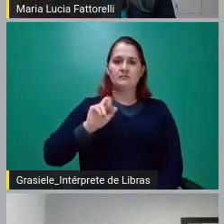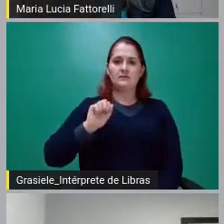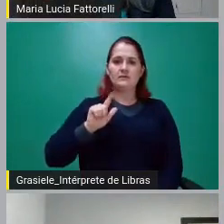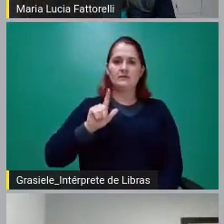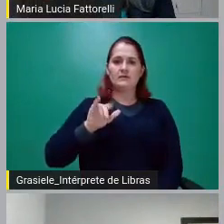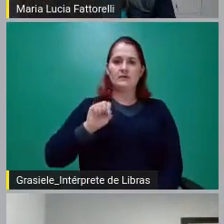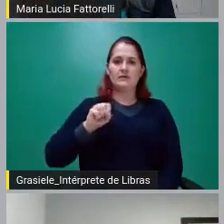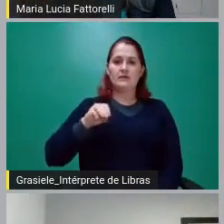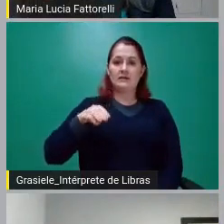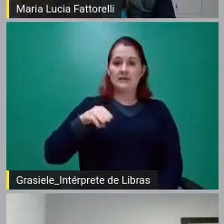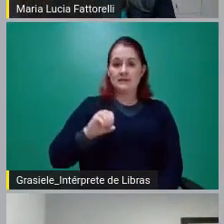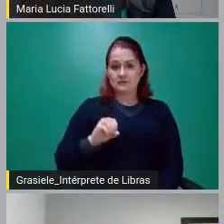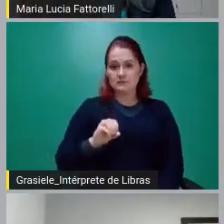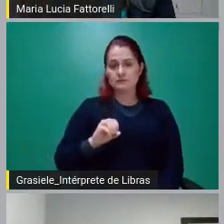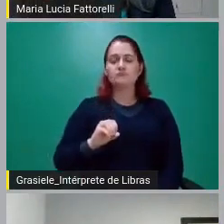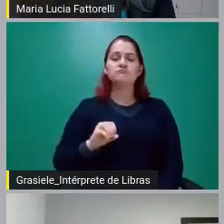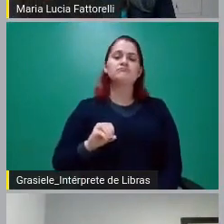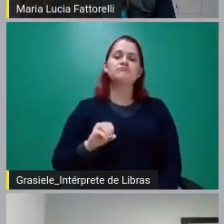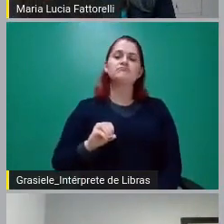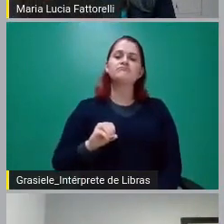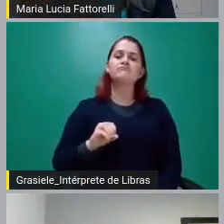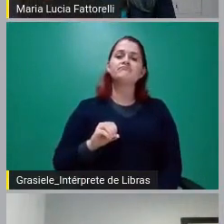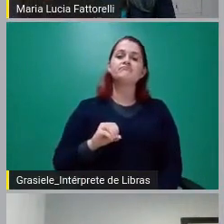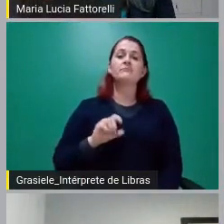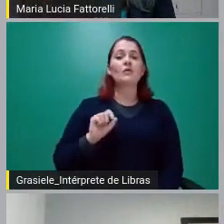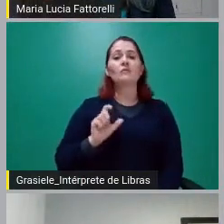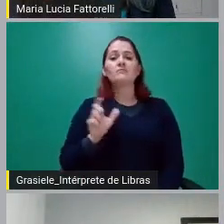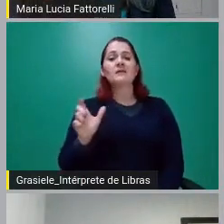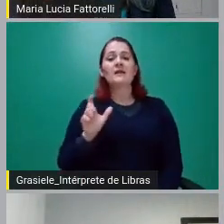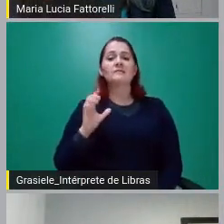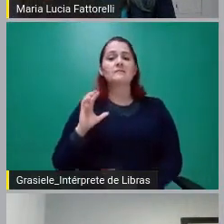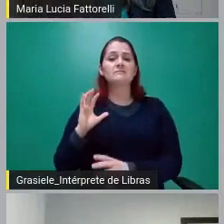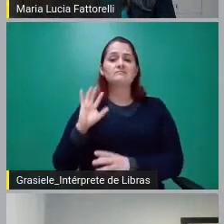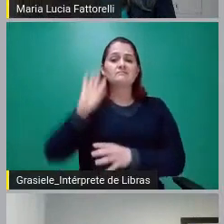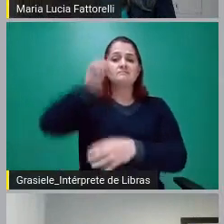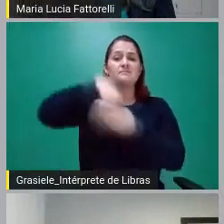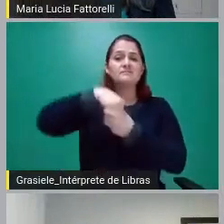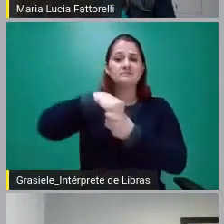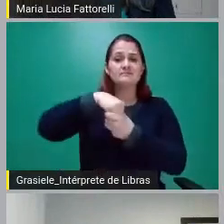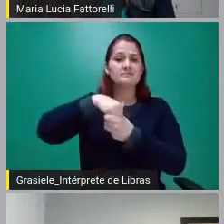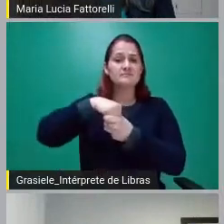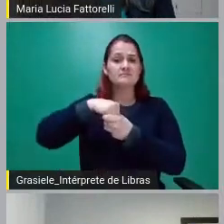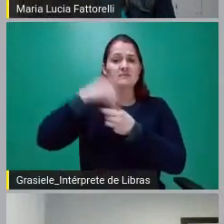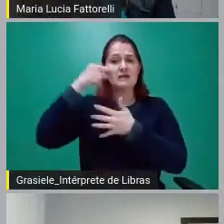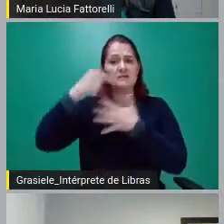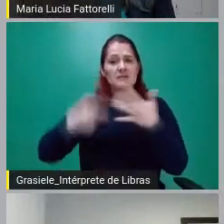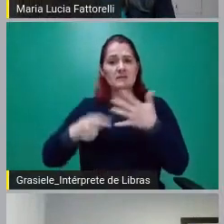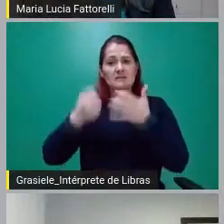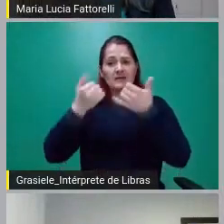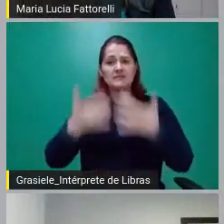apregoa tudo isso que já foi dito. Ou seja,